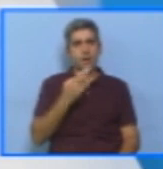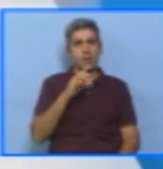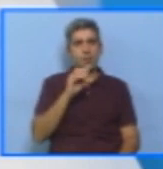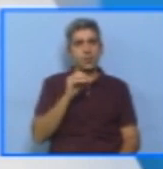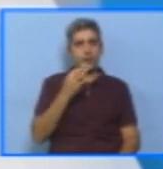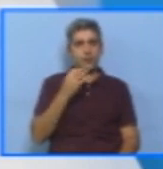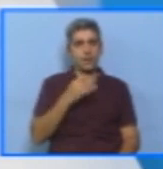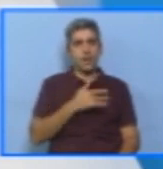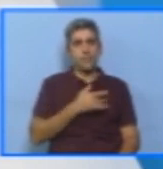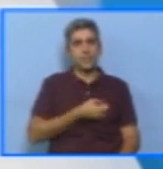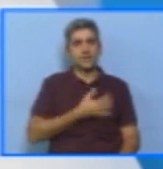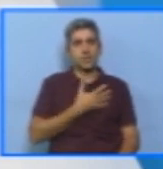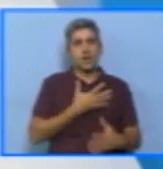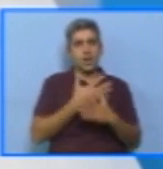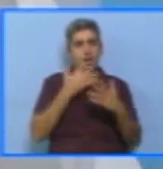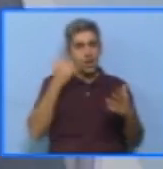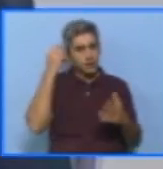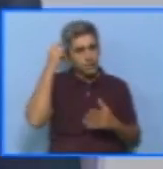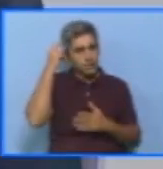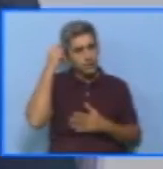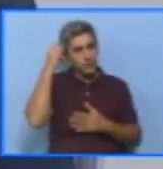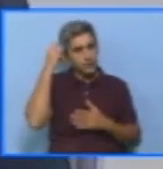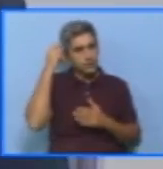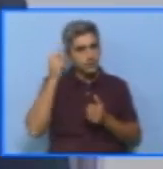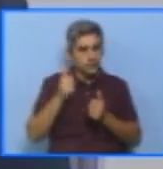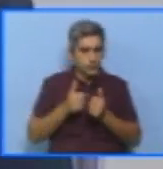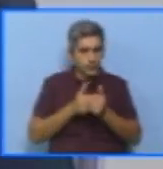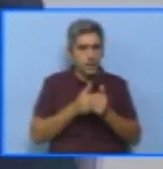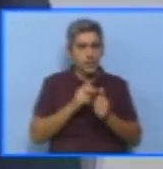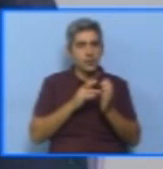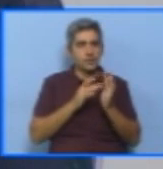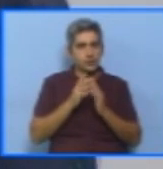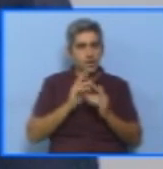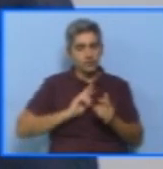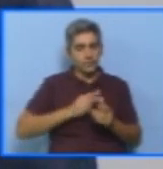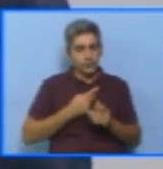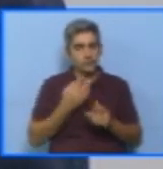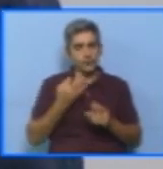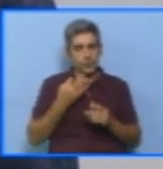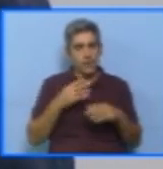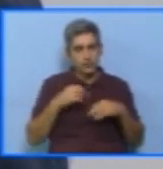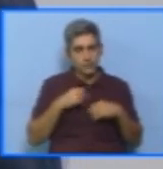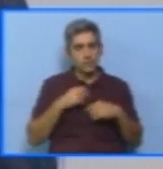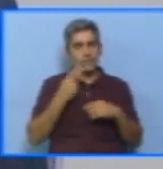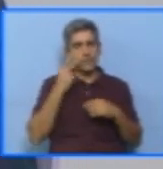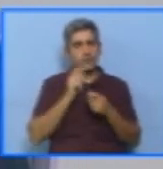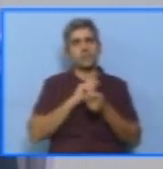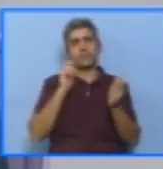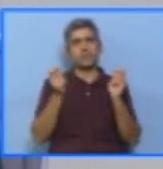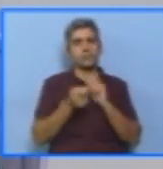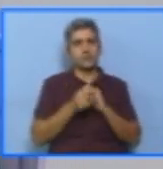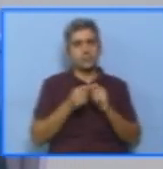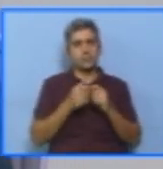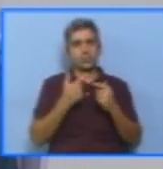apaixonado e perseguiu os cristãos e converteu-se. E quando se converteu, digamos que a sua vida mudou